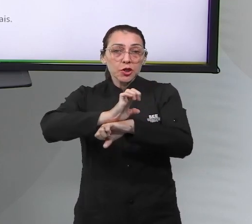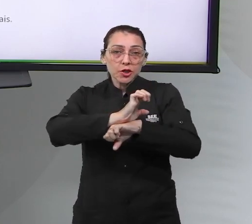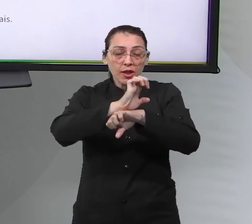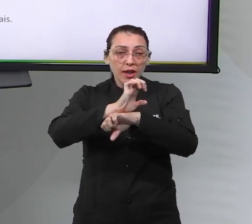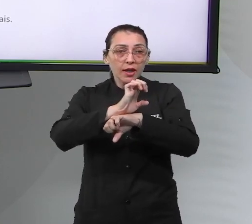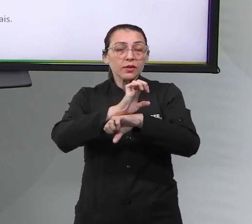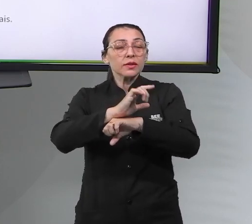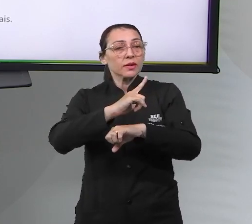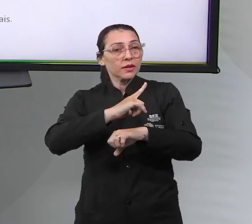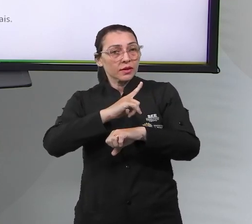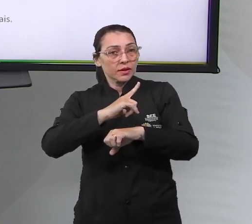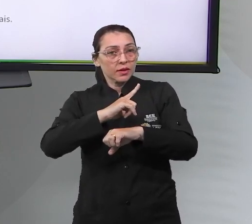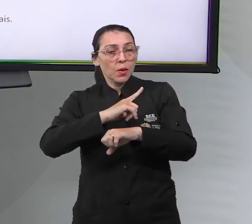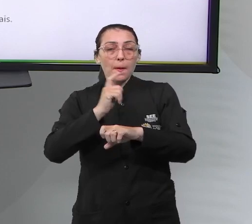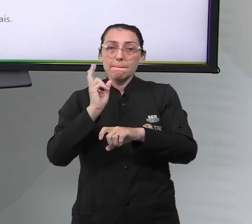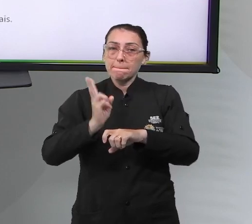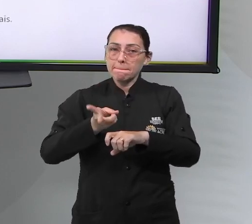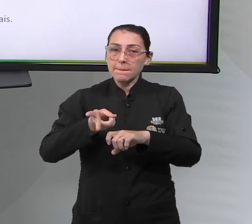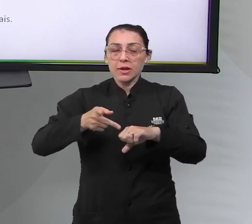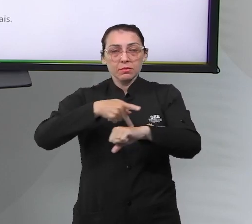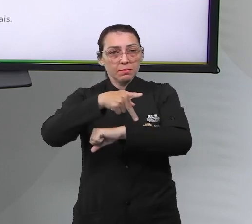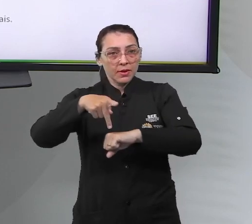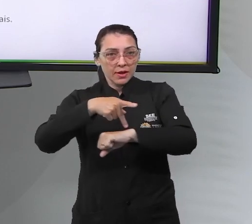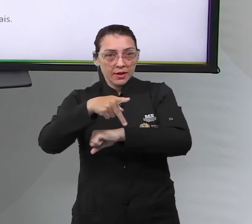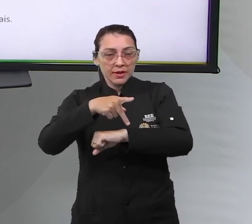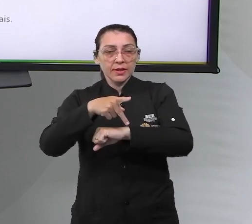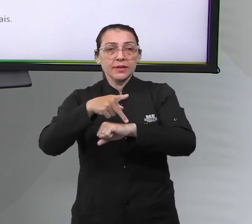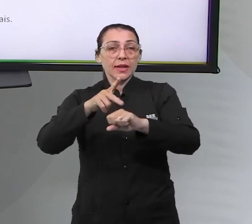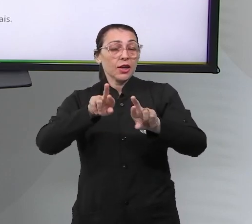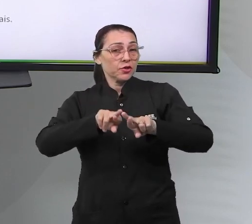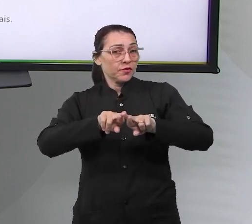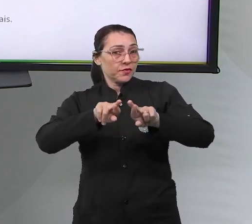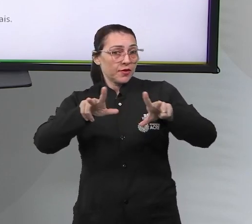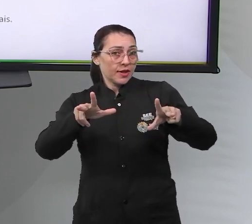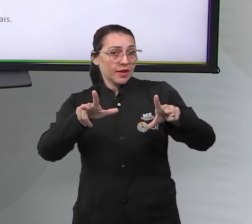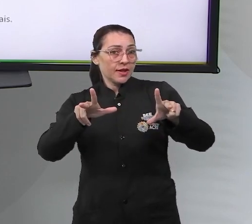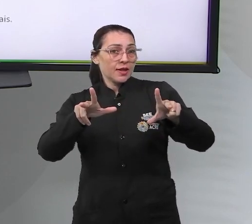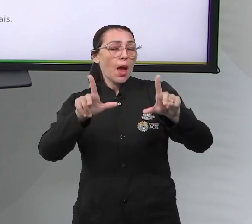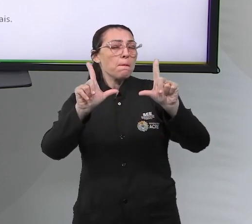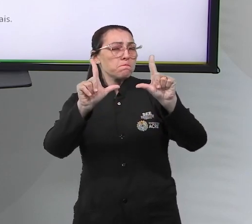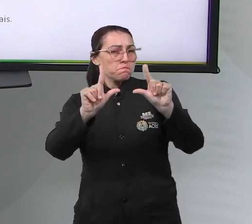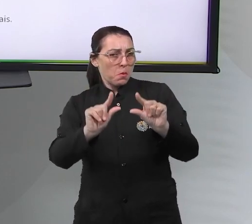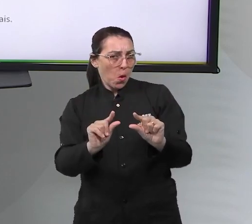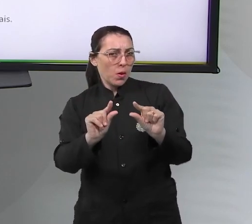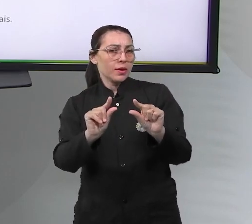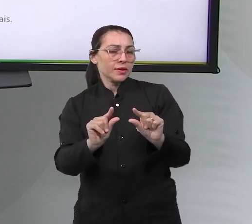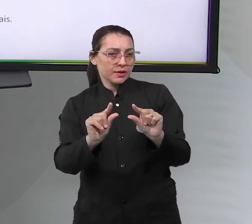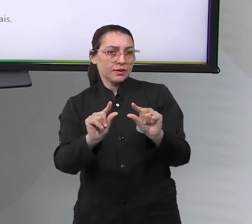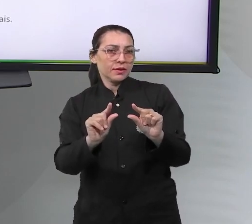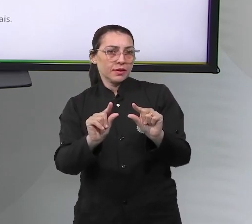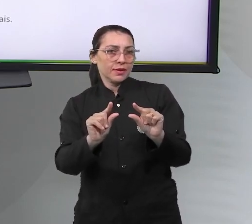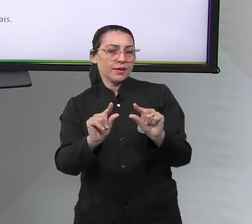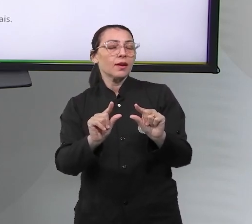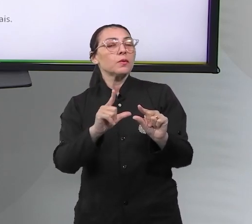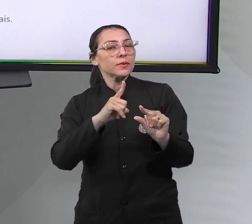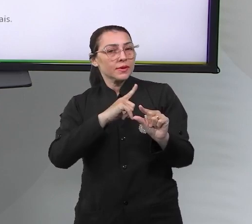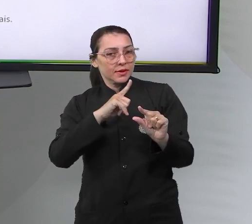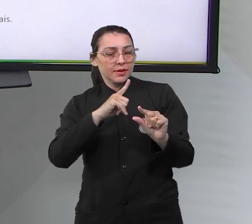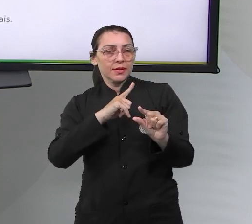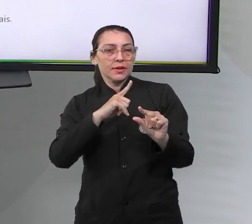que compõem um mesmo país, as distinções elas não serão tão drásticas. Então, nós vamos